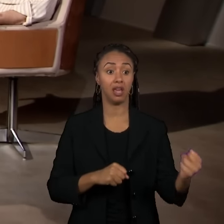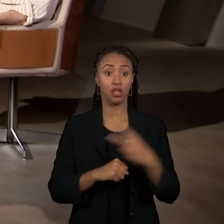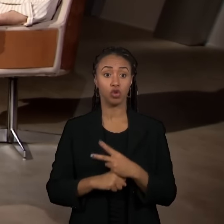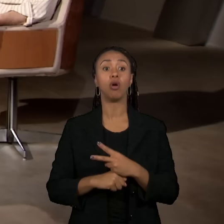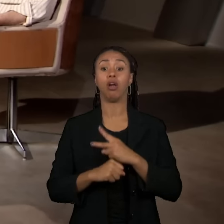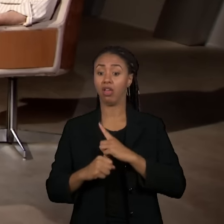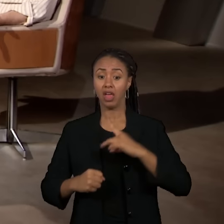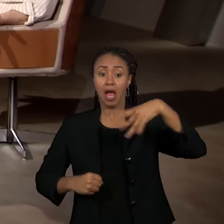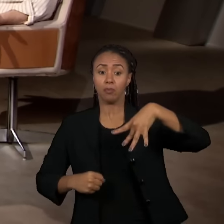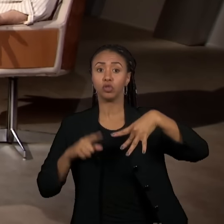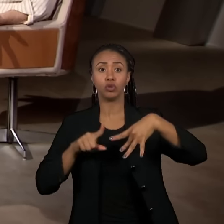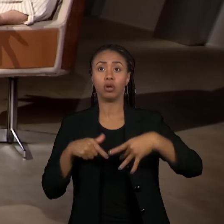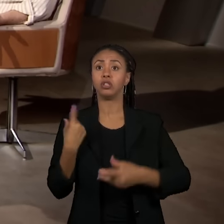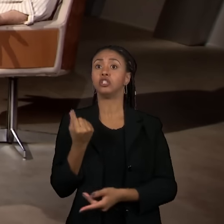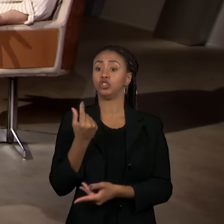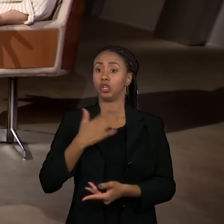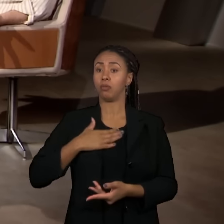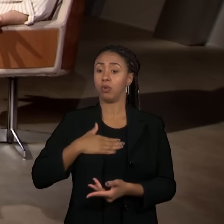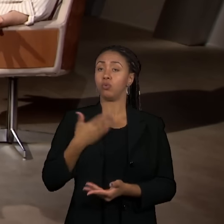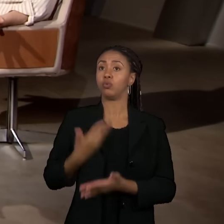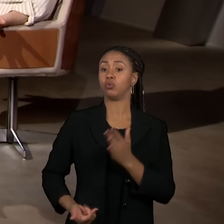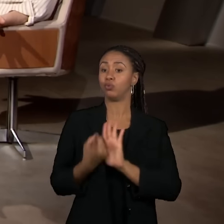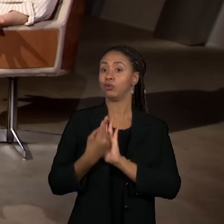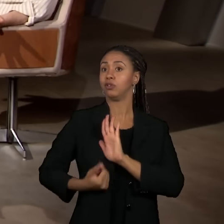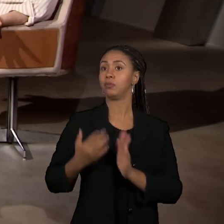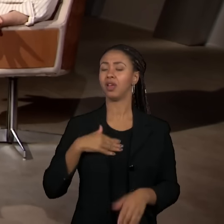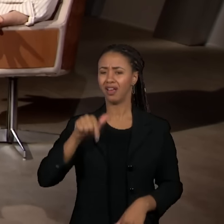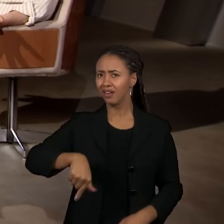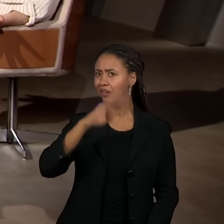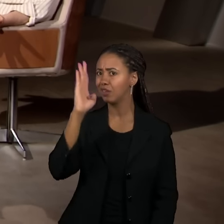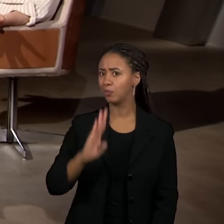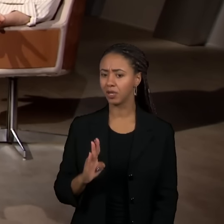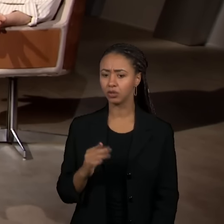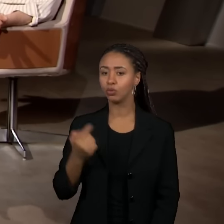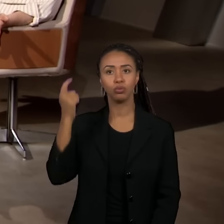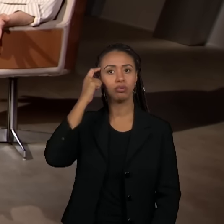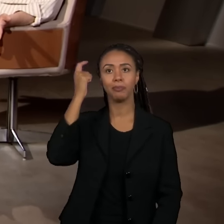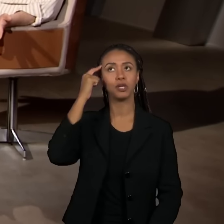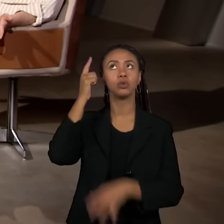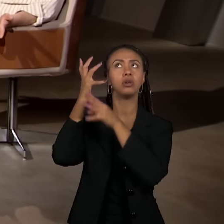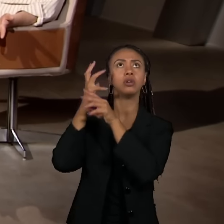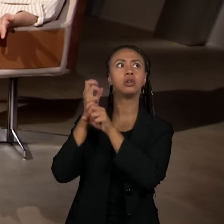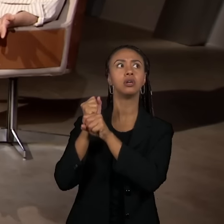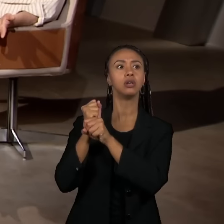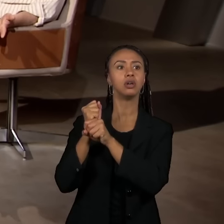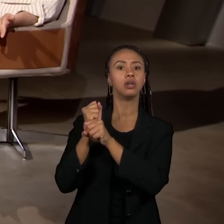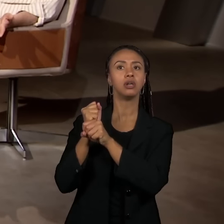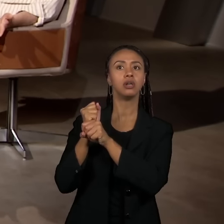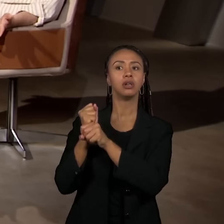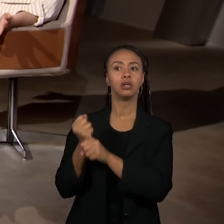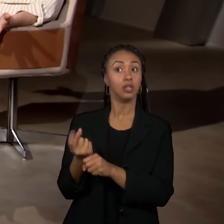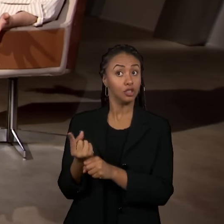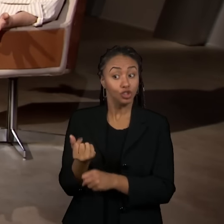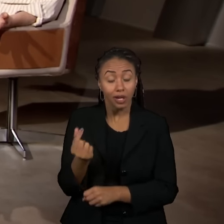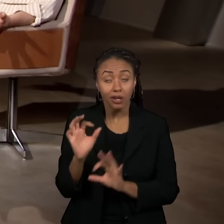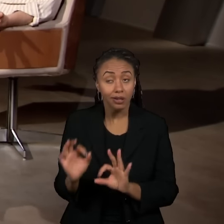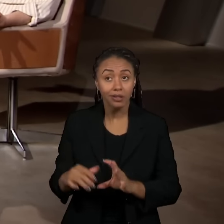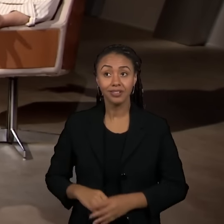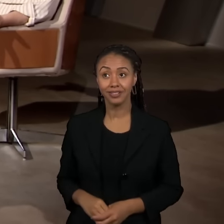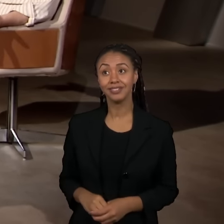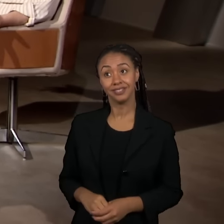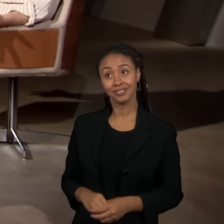gastando dinheiro e aqui no Brasil ninguém faz essa conta você pergunta né